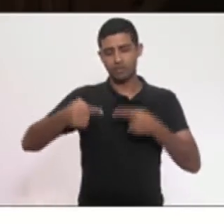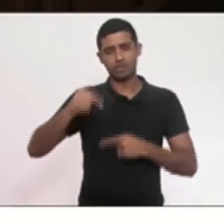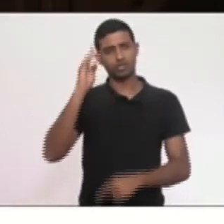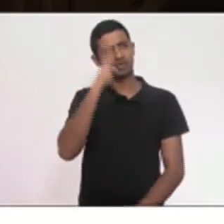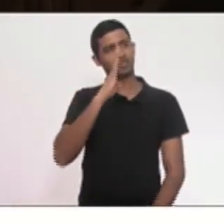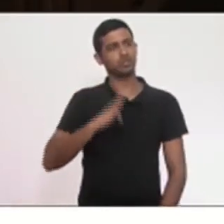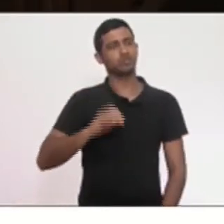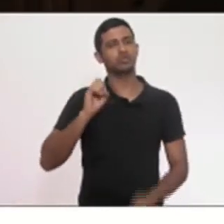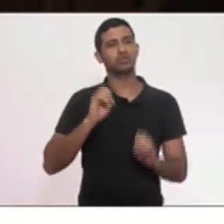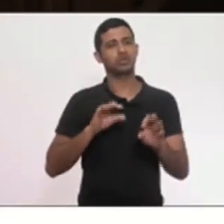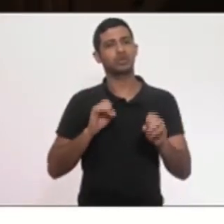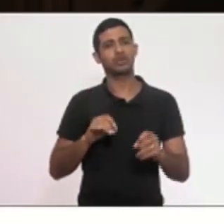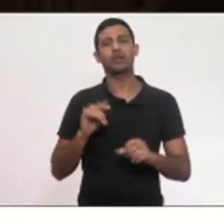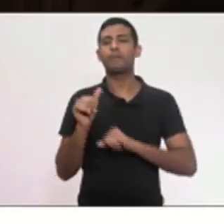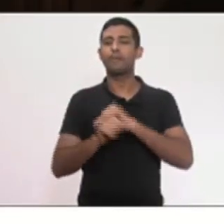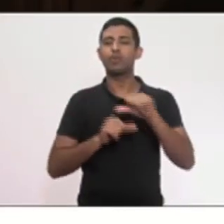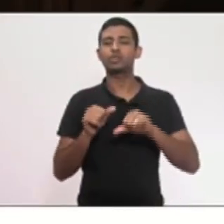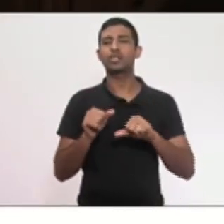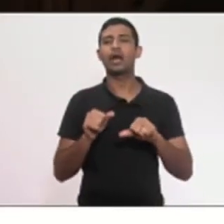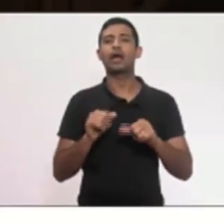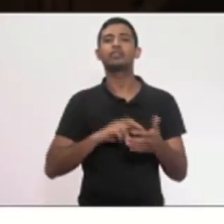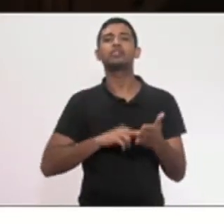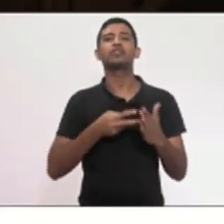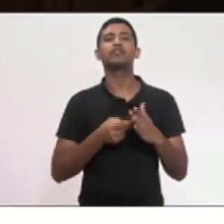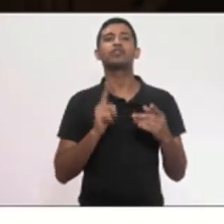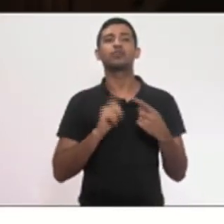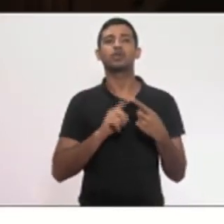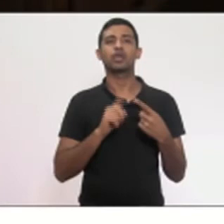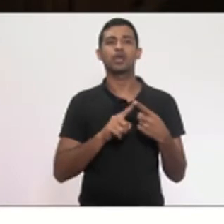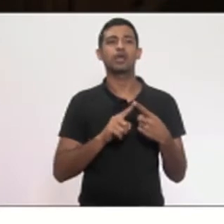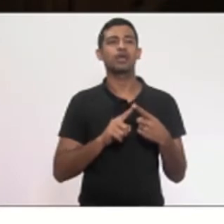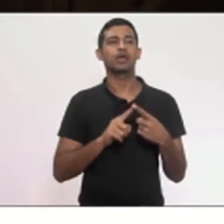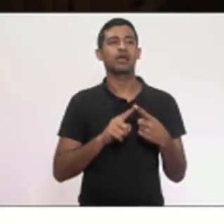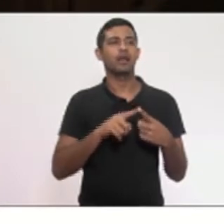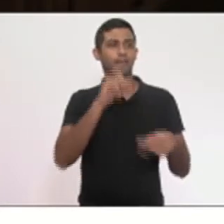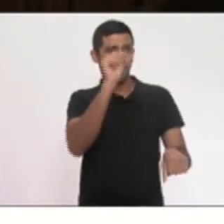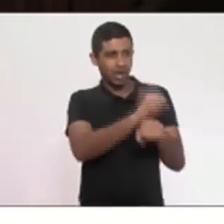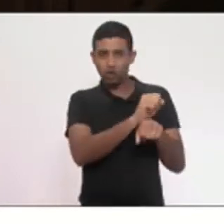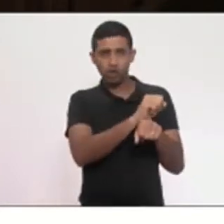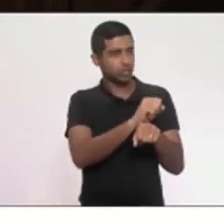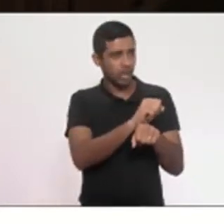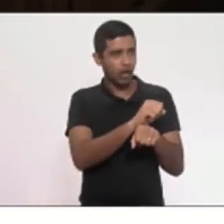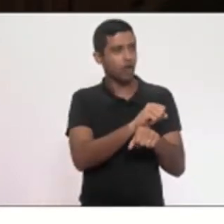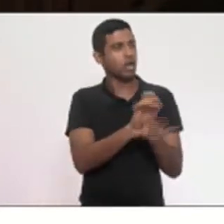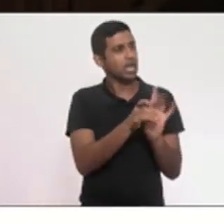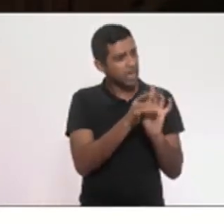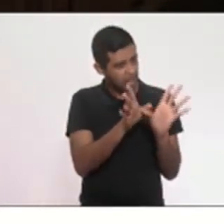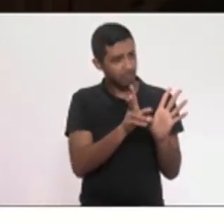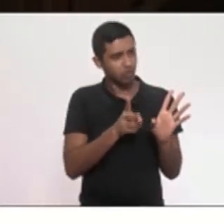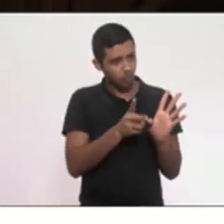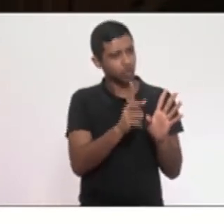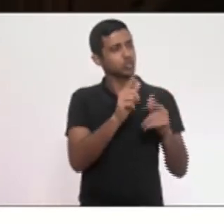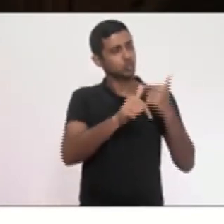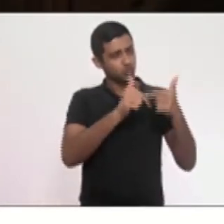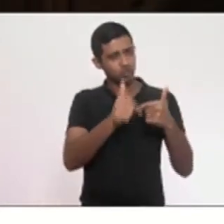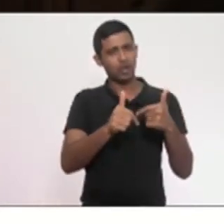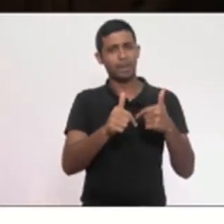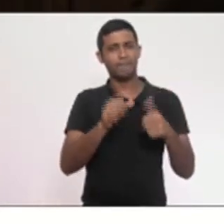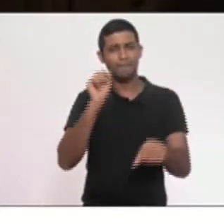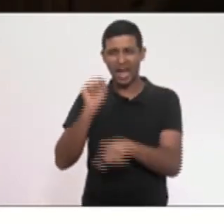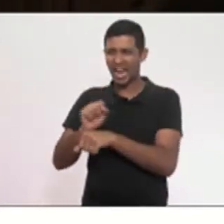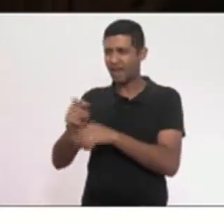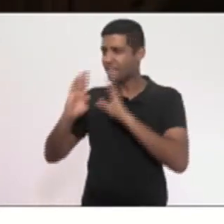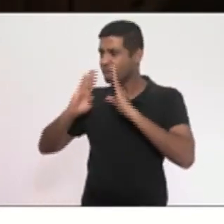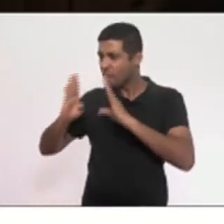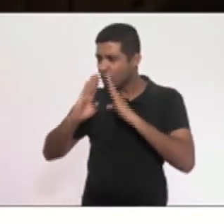Educação. E virar o jogo significa, descongelar os investimentos sociais, deixar de dar prioridade aos bancos, ao capital